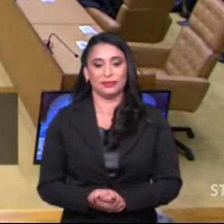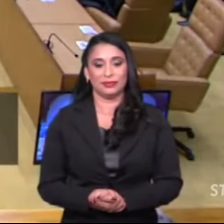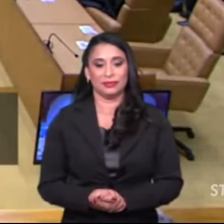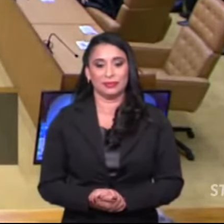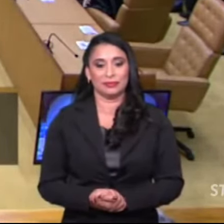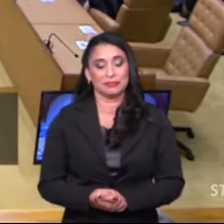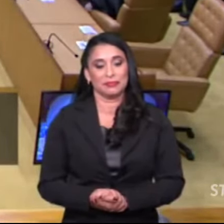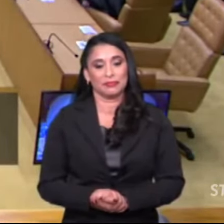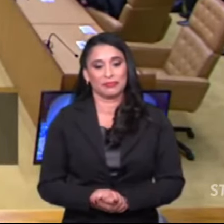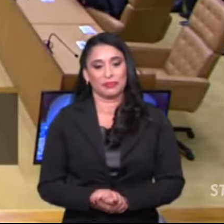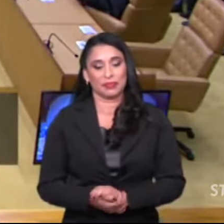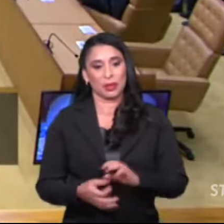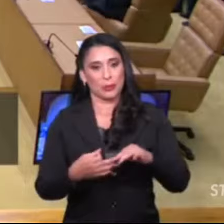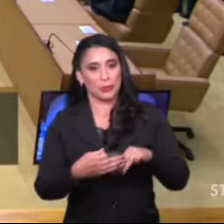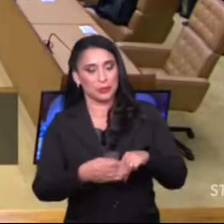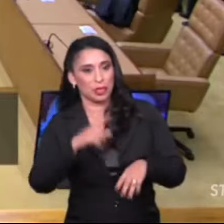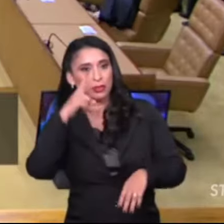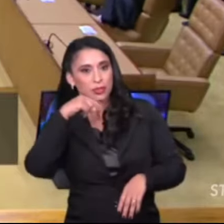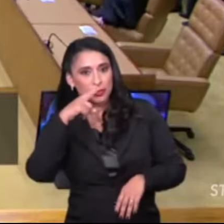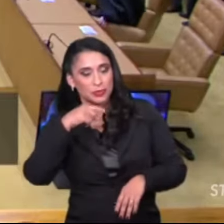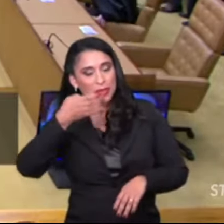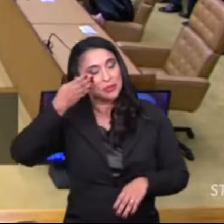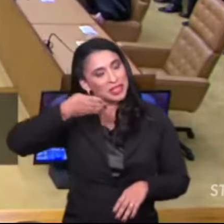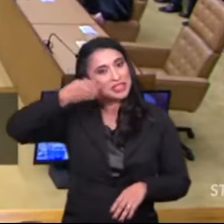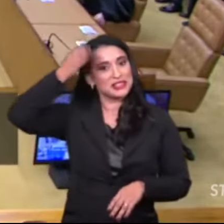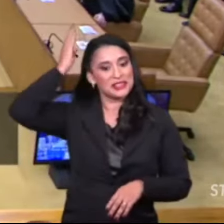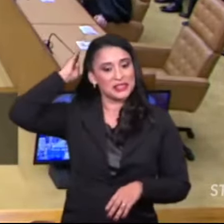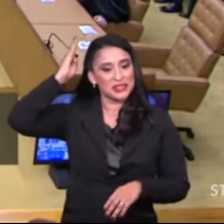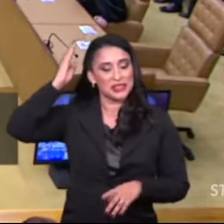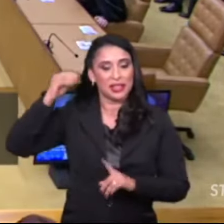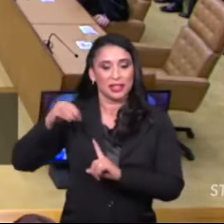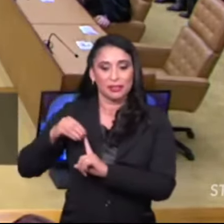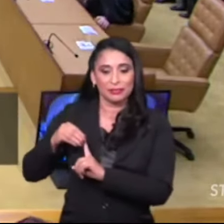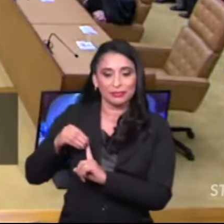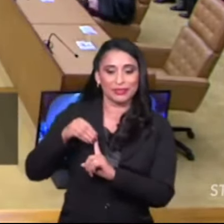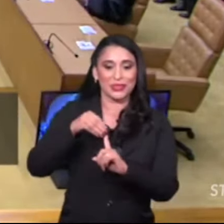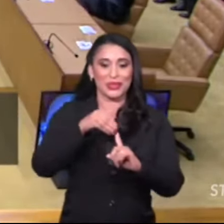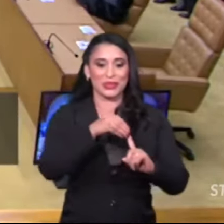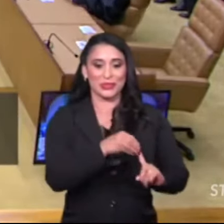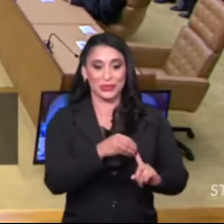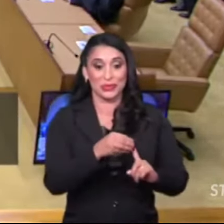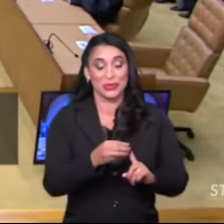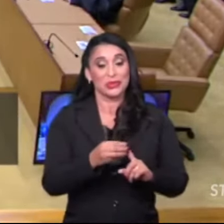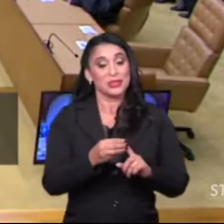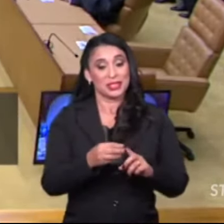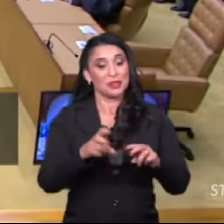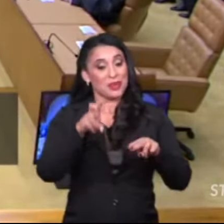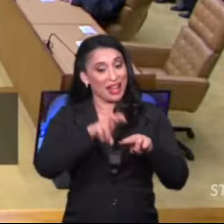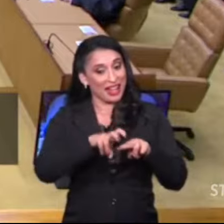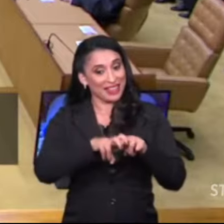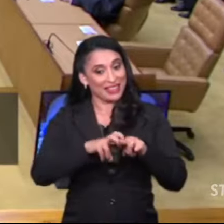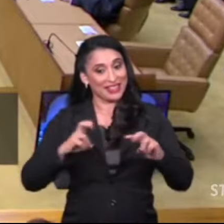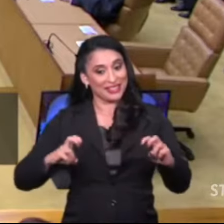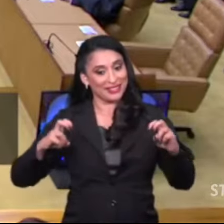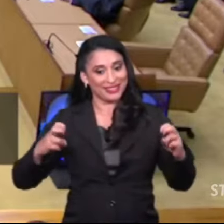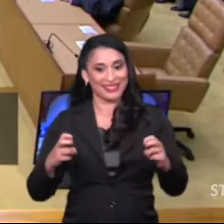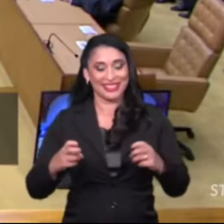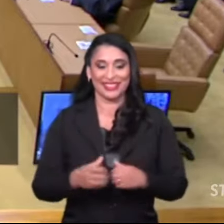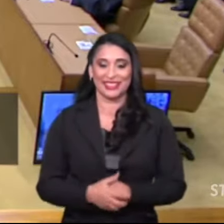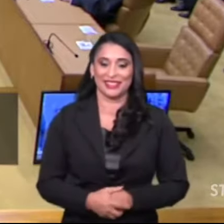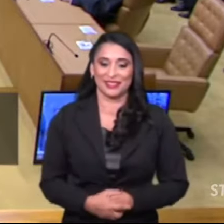Cito que os ministros Gilmar Mendes e Cristiano Zanin conduzam o novo ministro para ocupar o seu lugar na bancada.